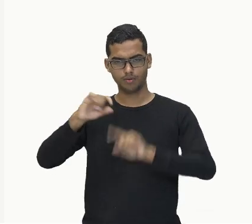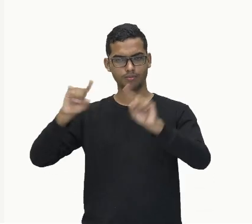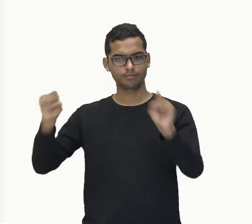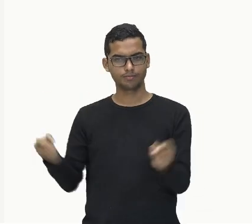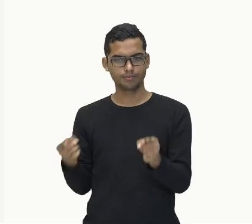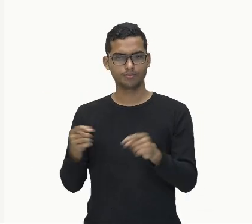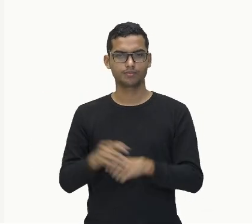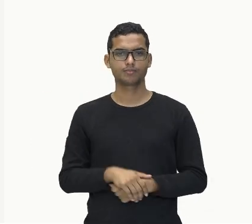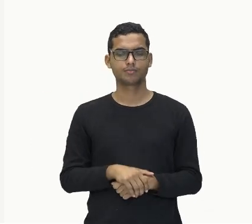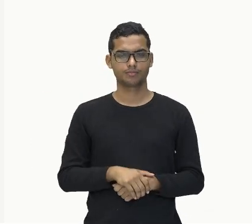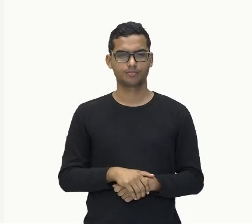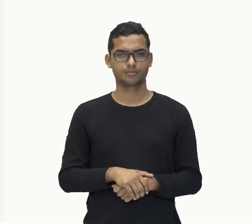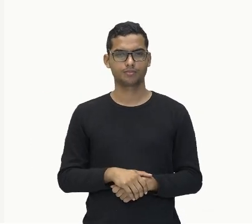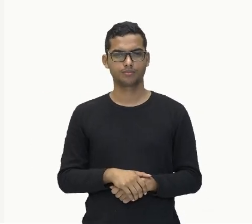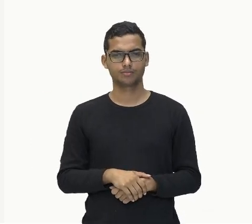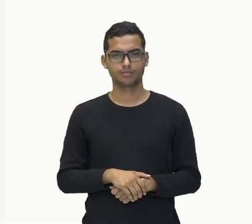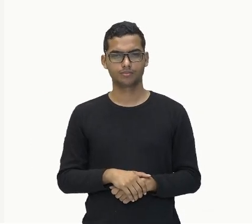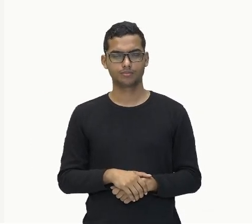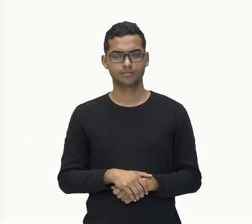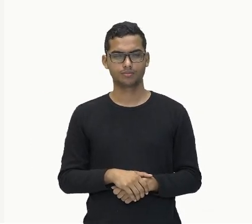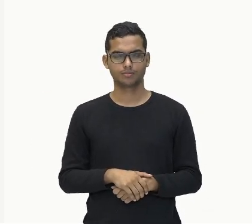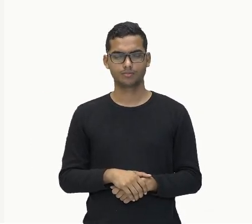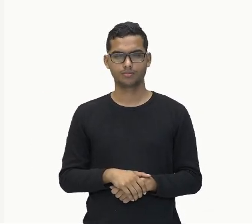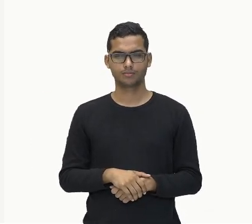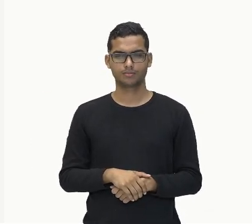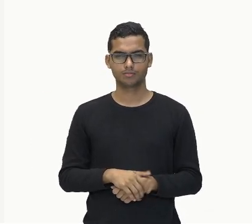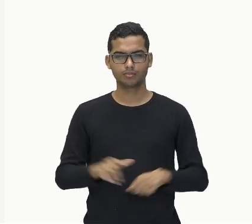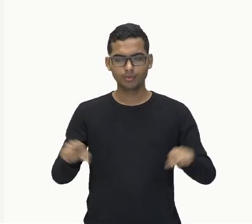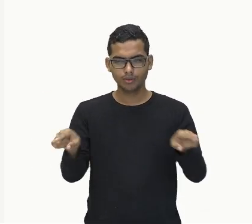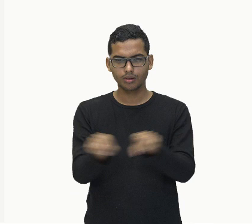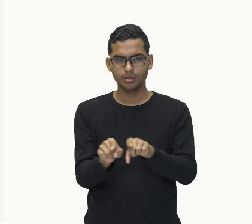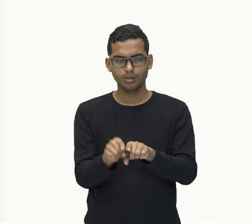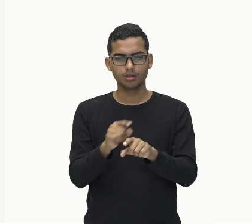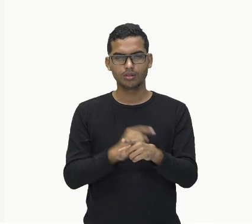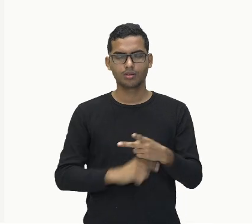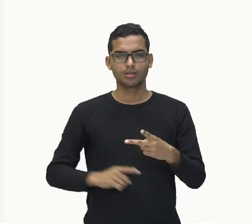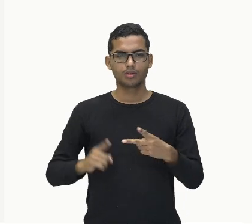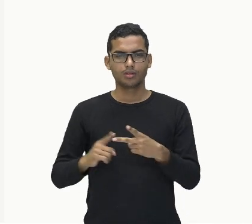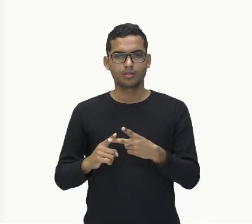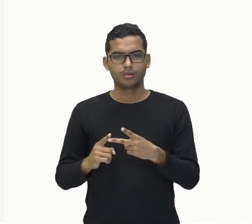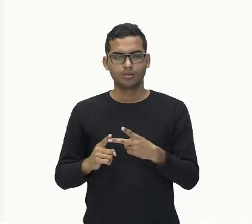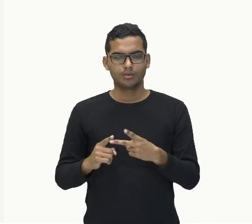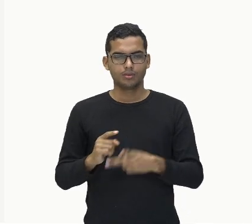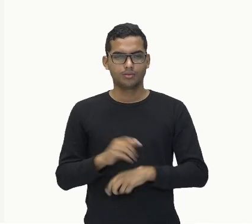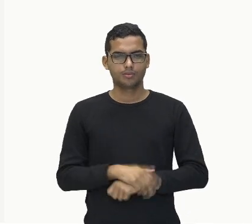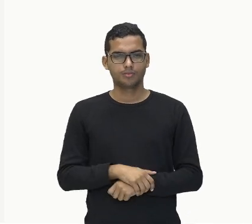ainda não está aqui. E vamos ter a combinação